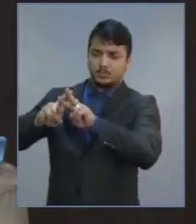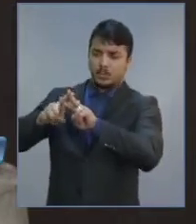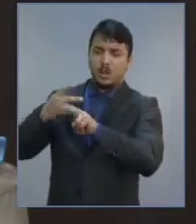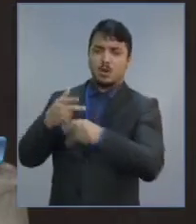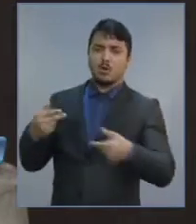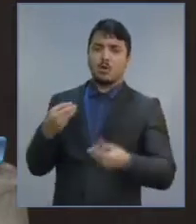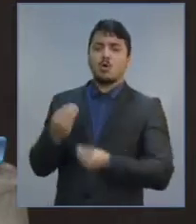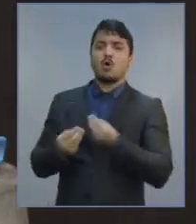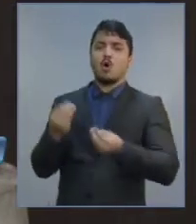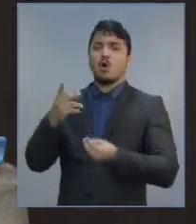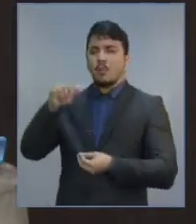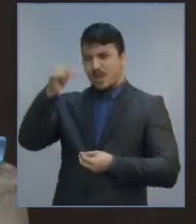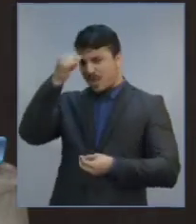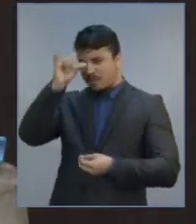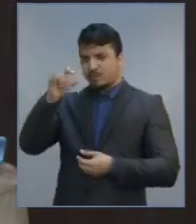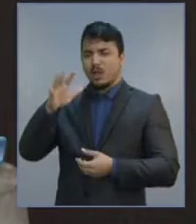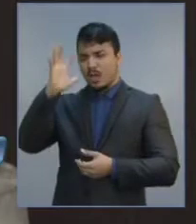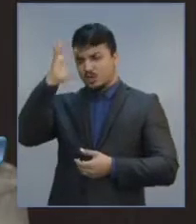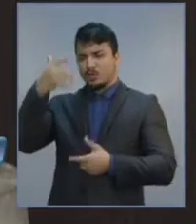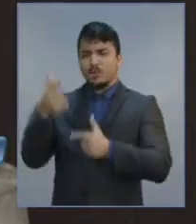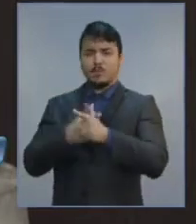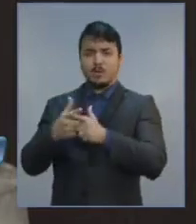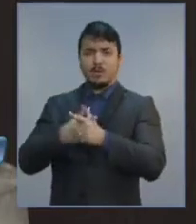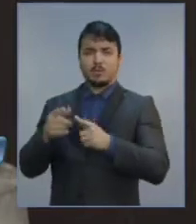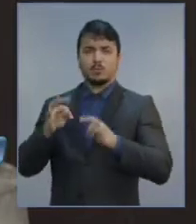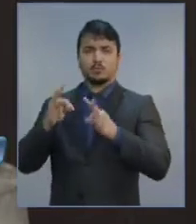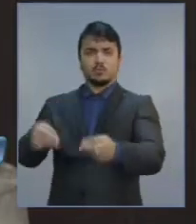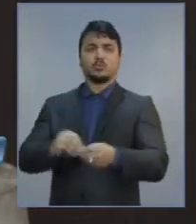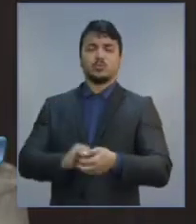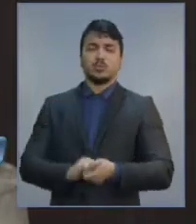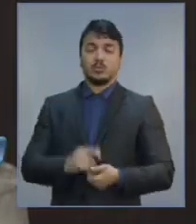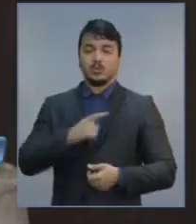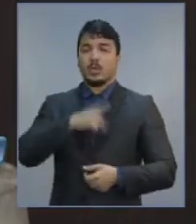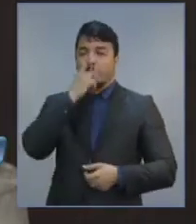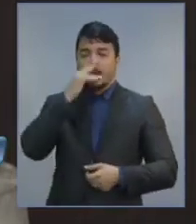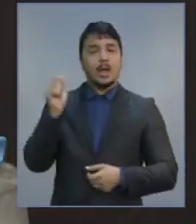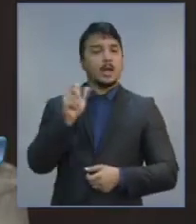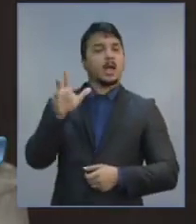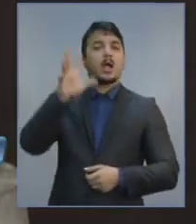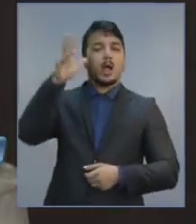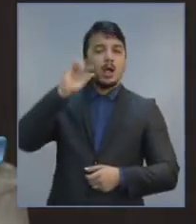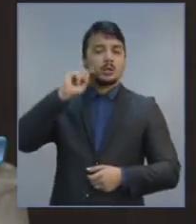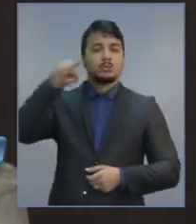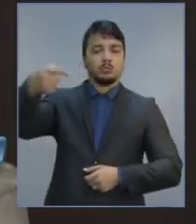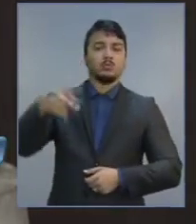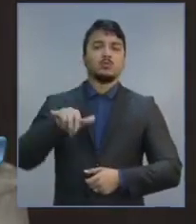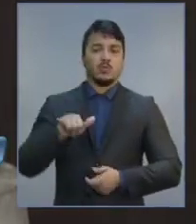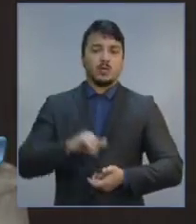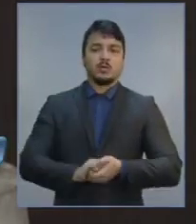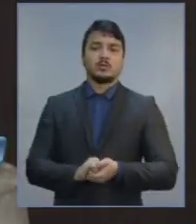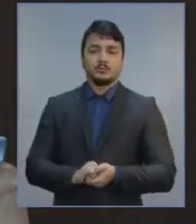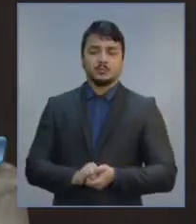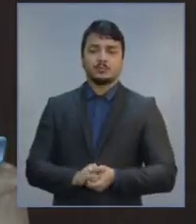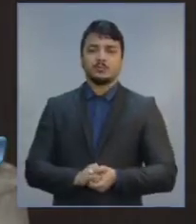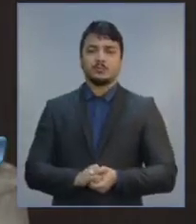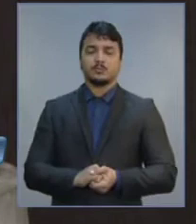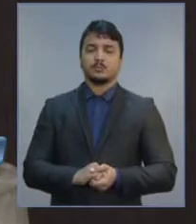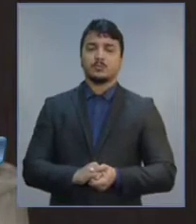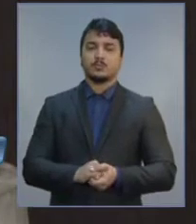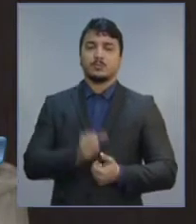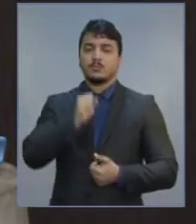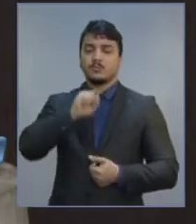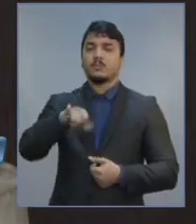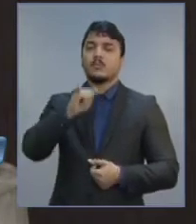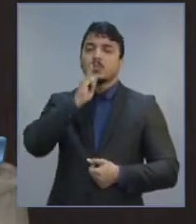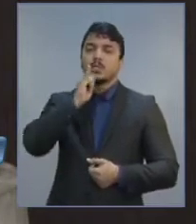a solução para os problemas de segurança pública, vai custar muito caro lá na frente. Porque se